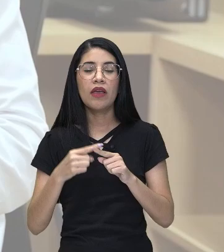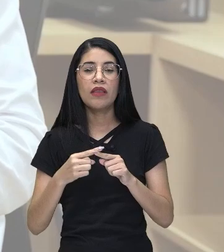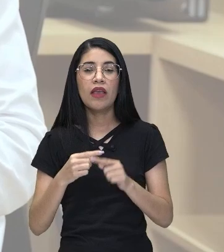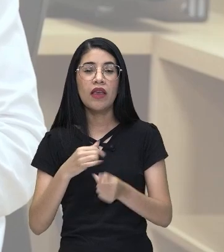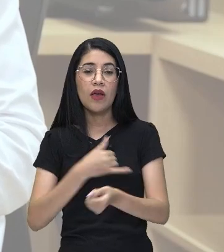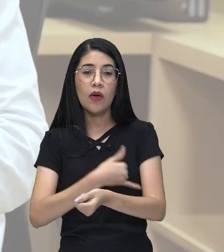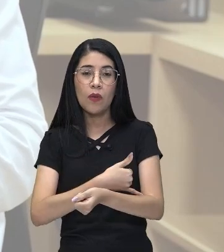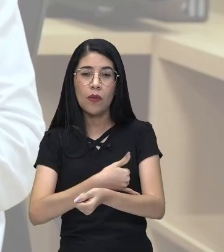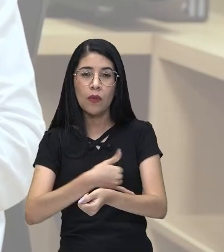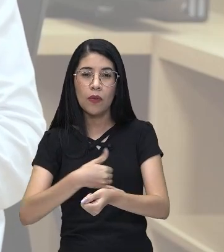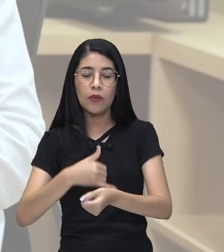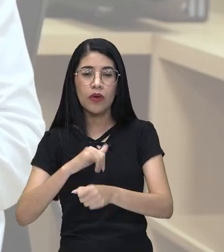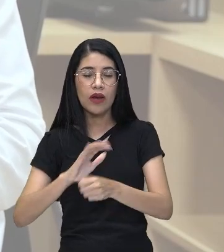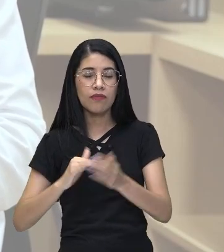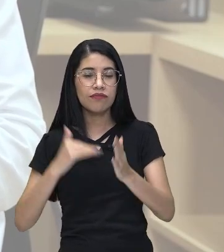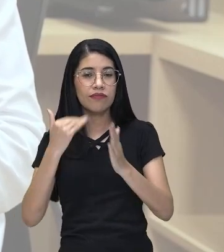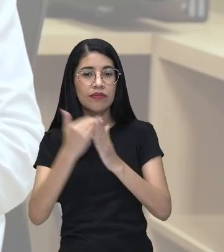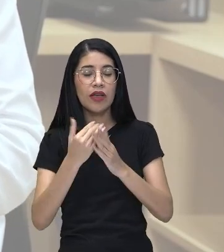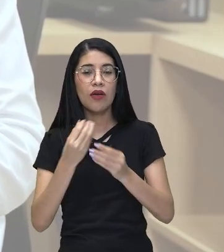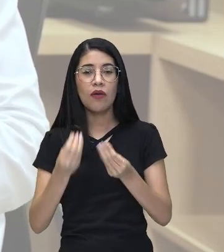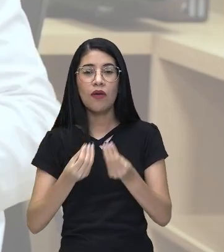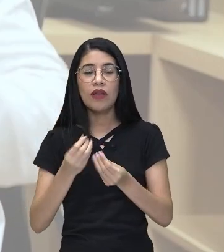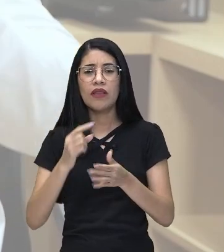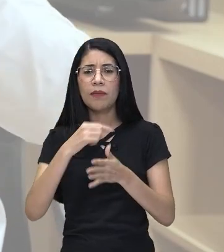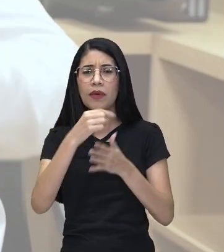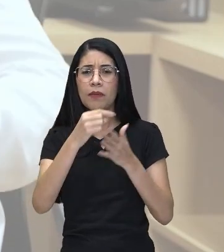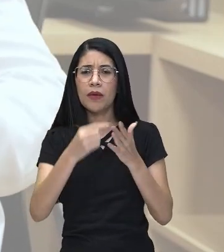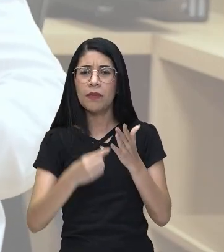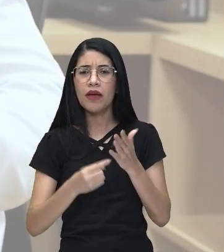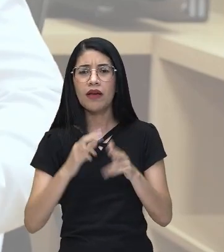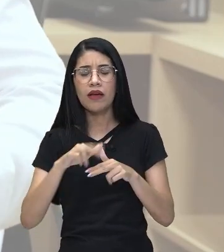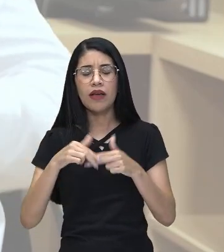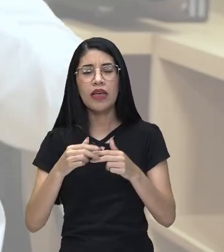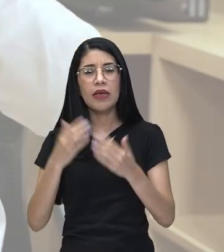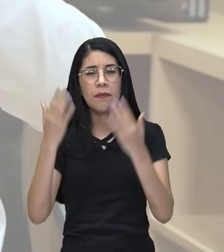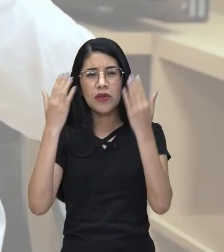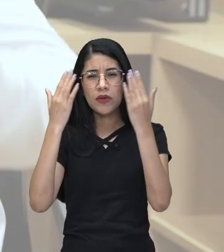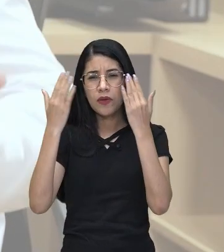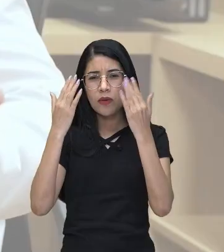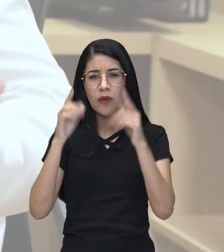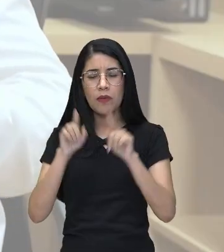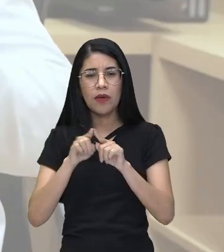gordura corporal, que tem origem multifatorial, psicológico,